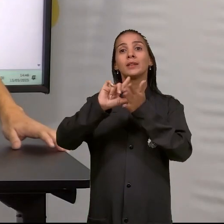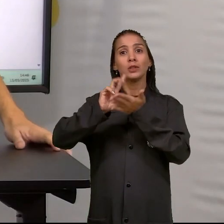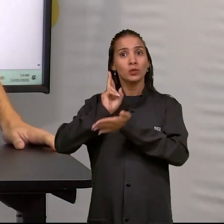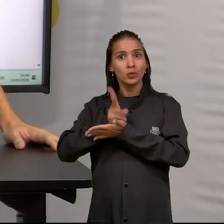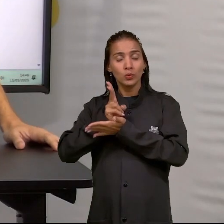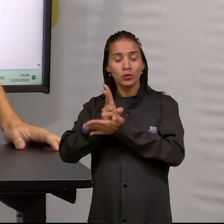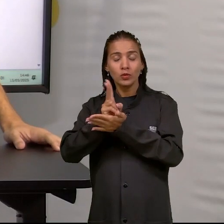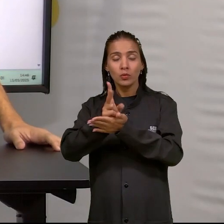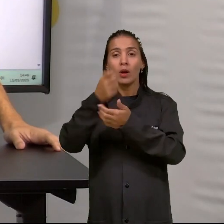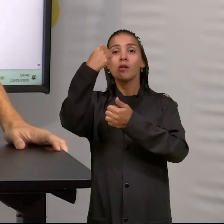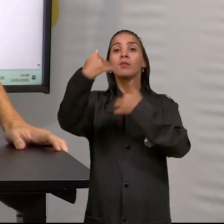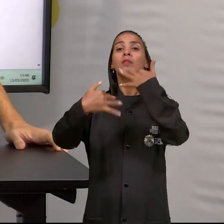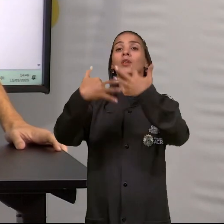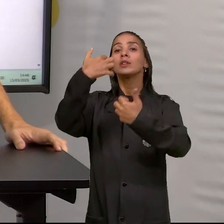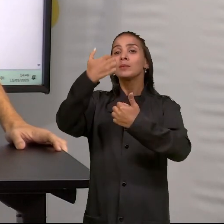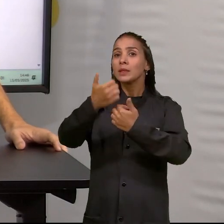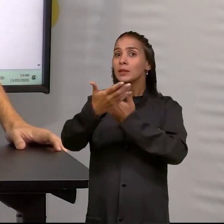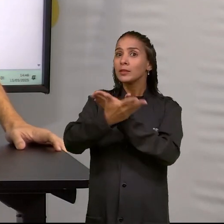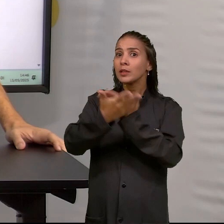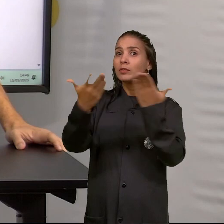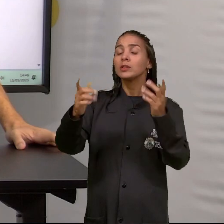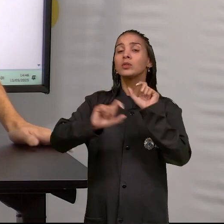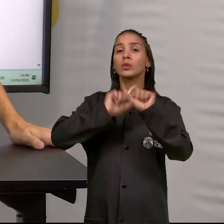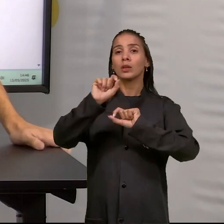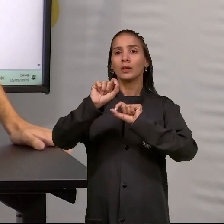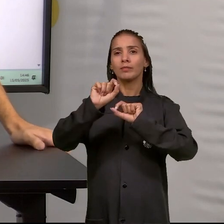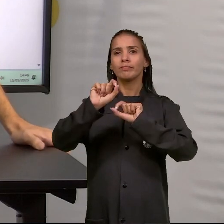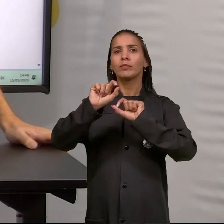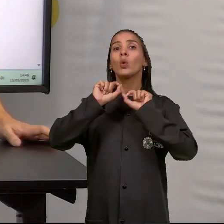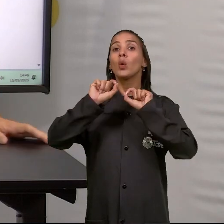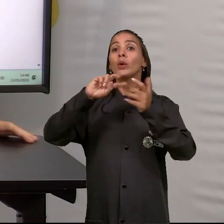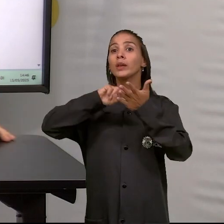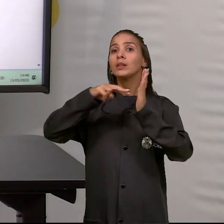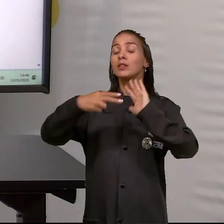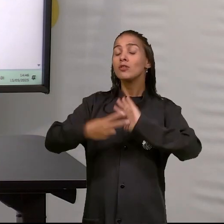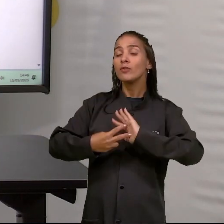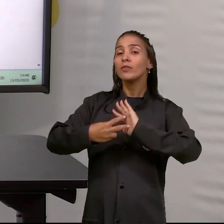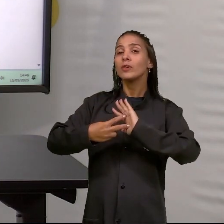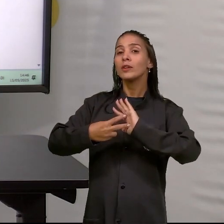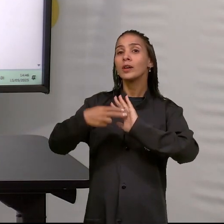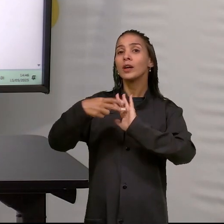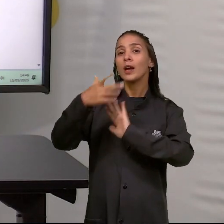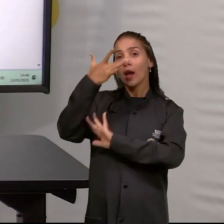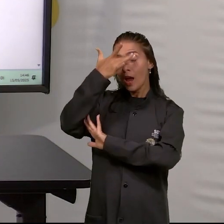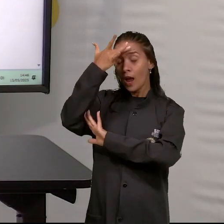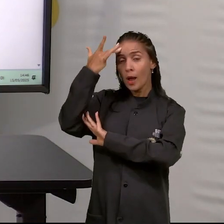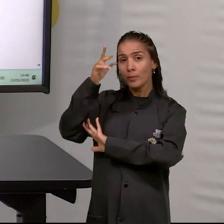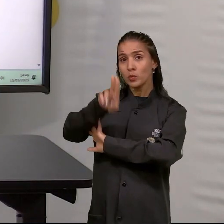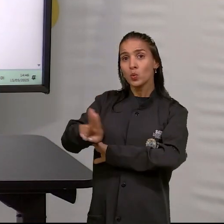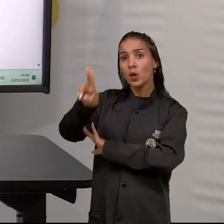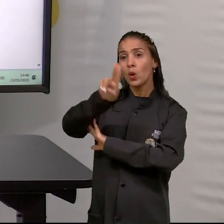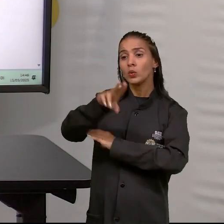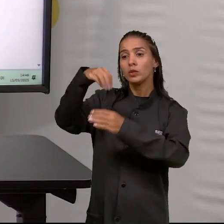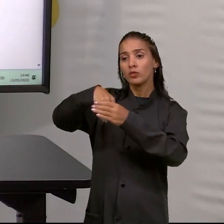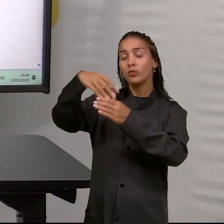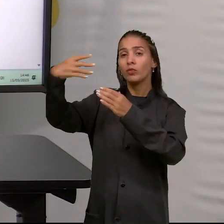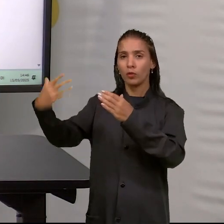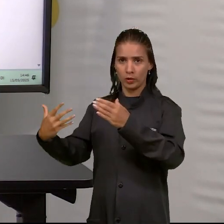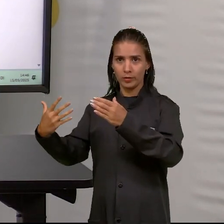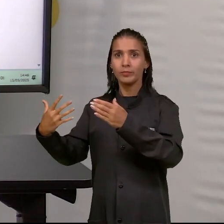situação. O usuário externo do SEI é aquele usuário que você pode ter, que ele pode ter um cadastro do